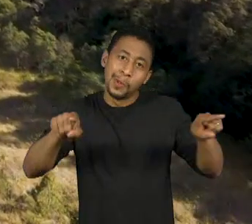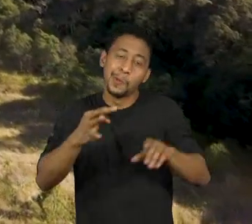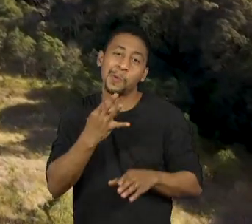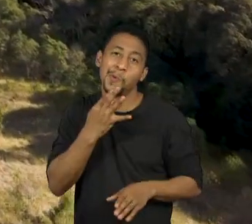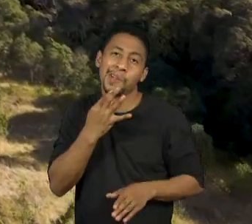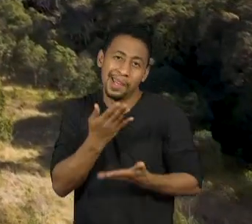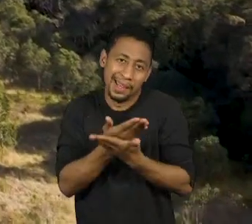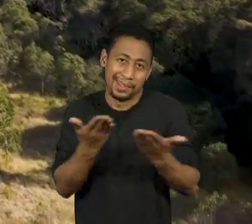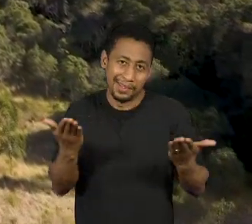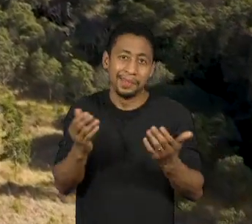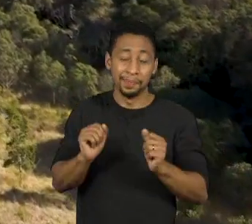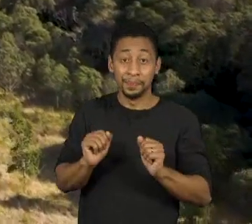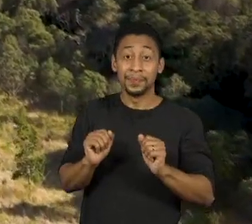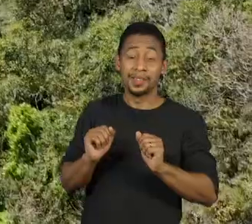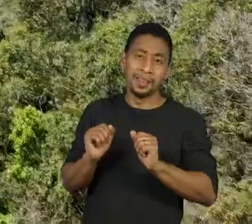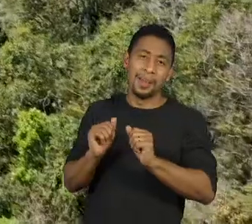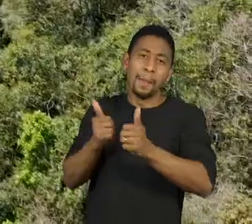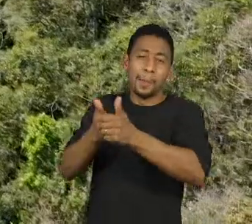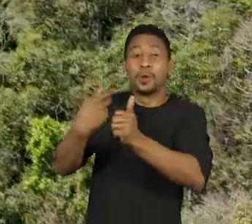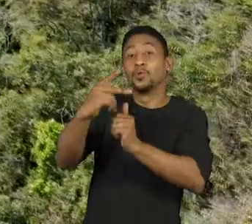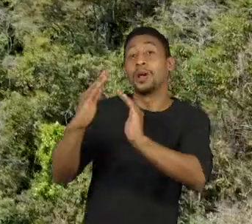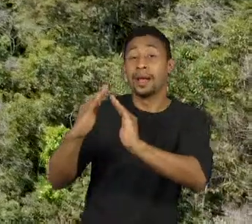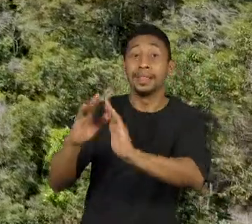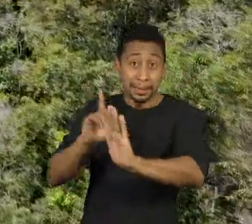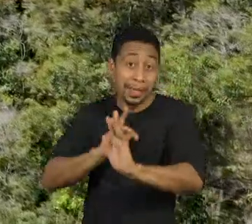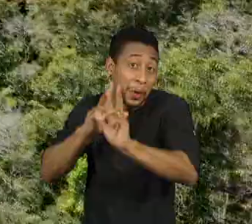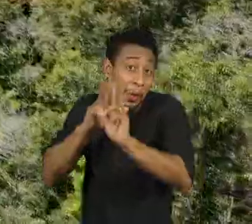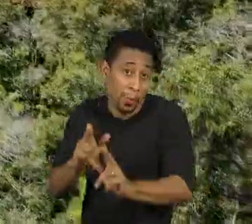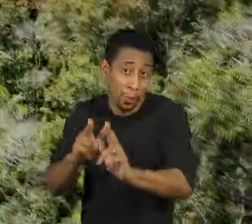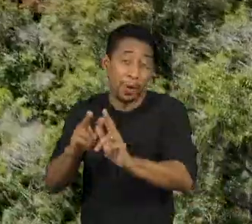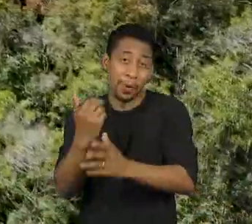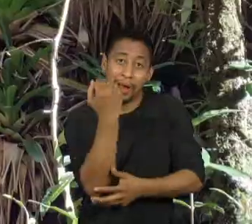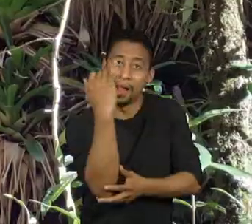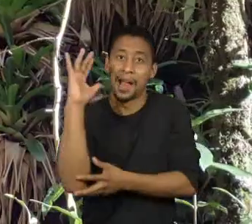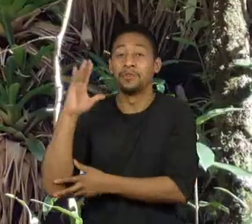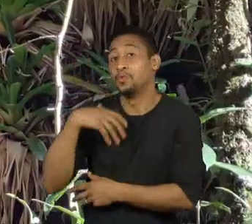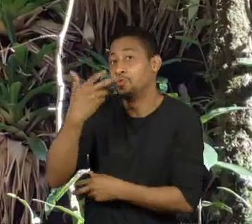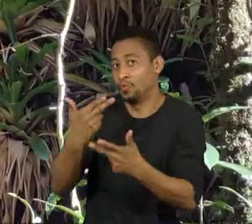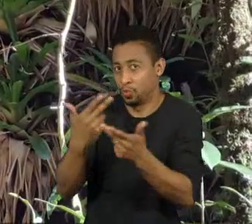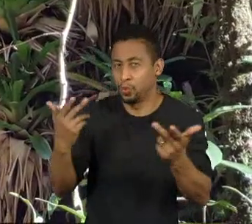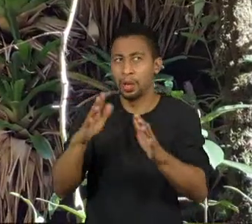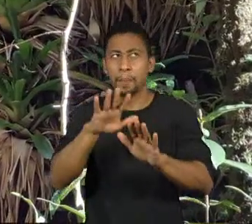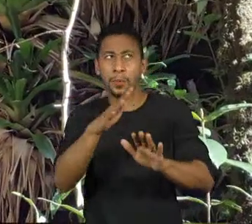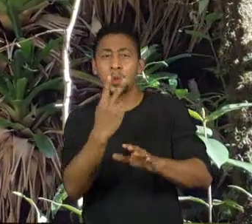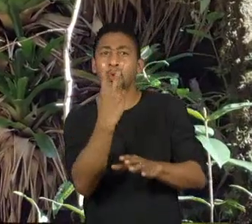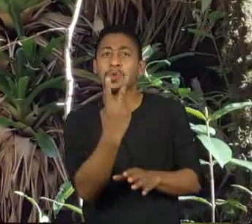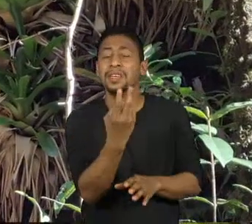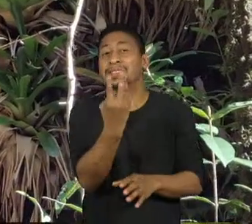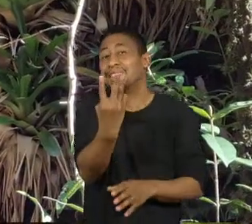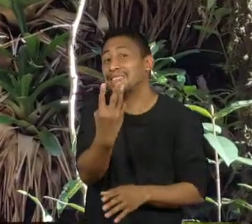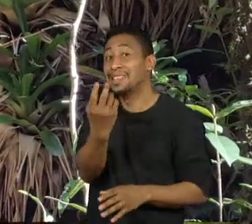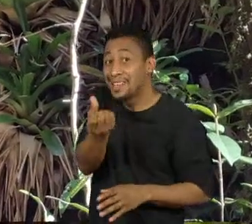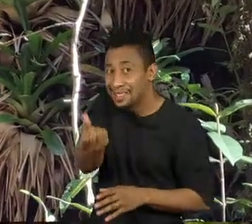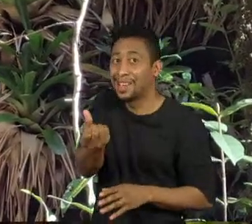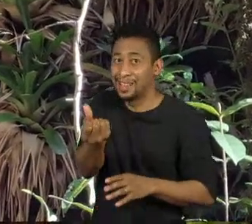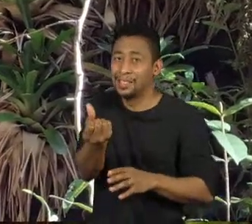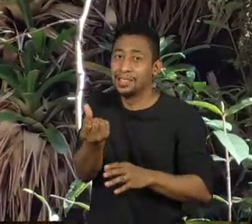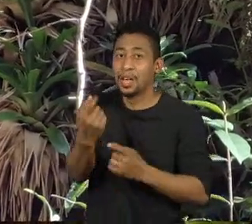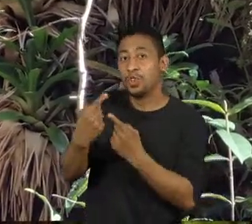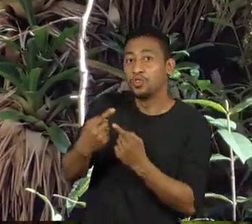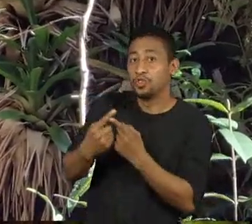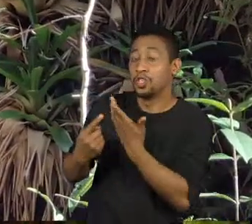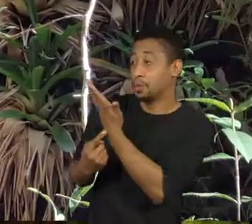da gente. E, além delas, a gente tem mais ou menos 236 espécies de pteridófitas, que são